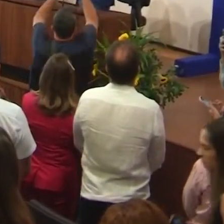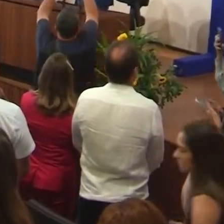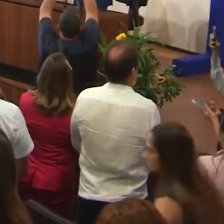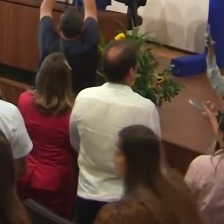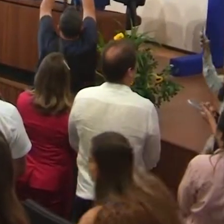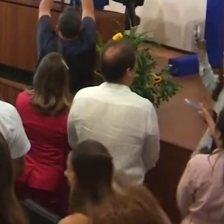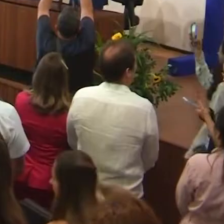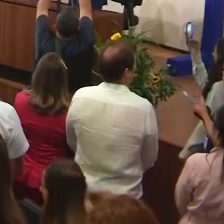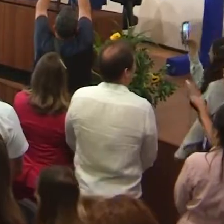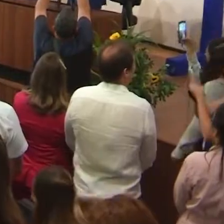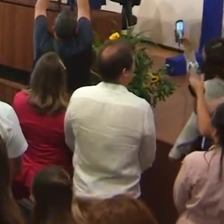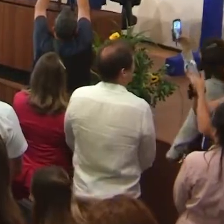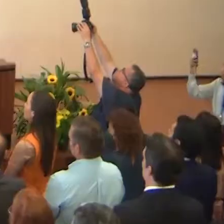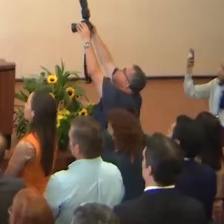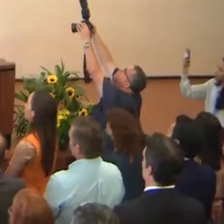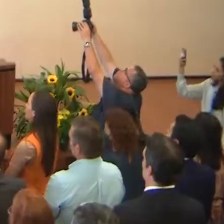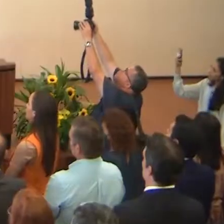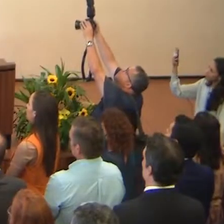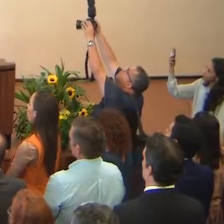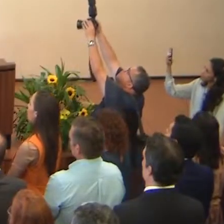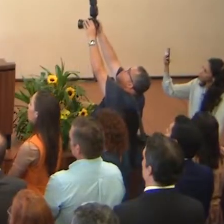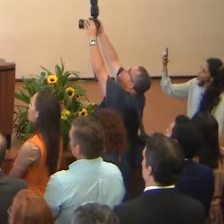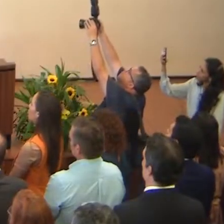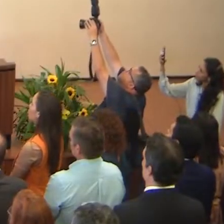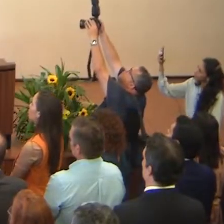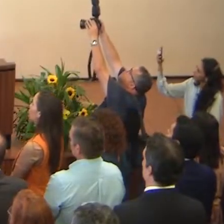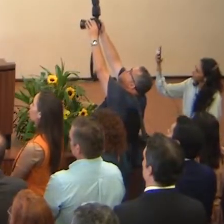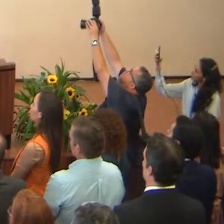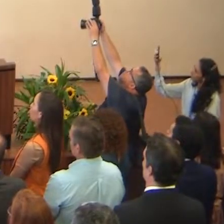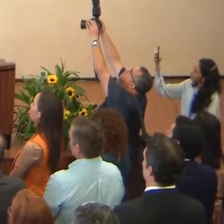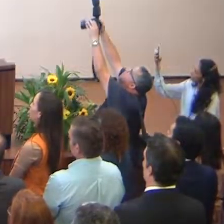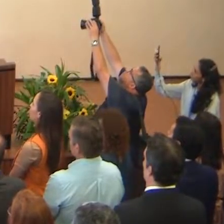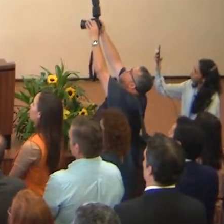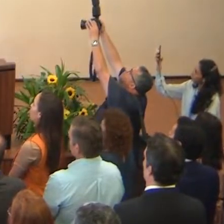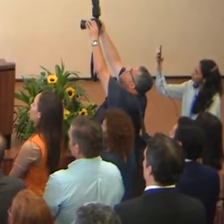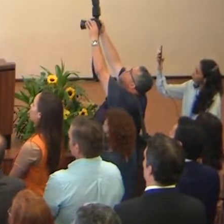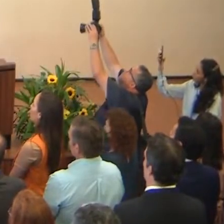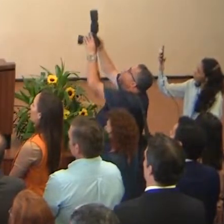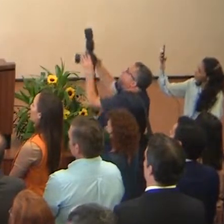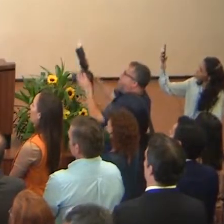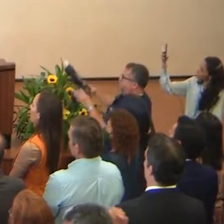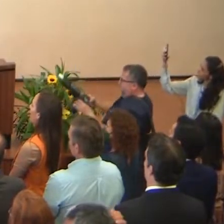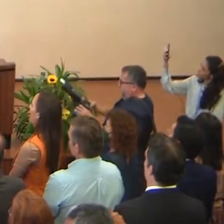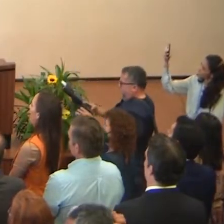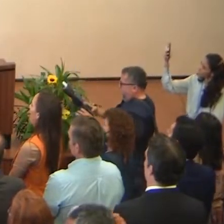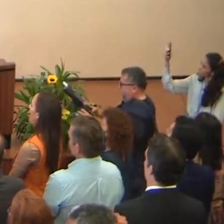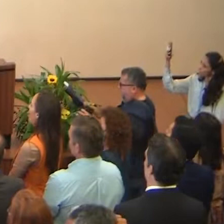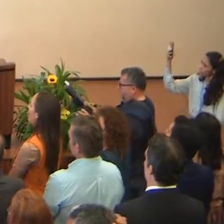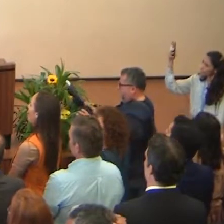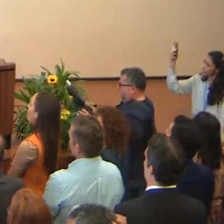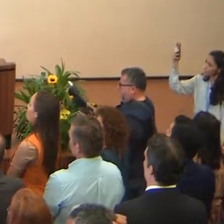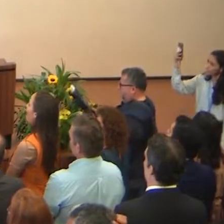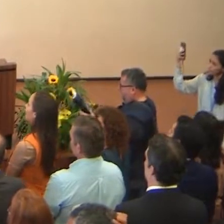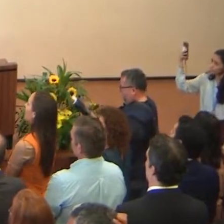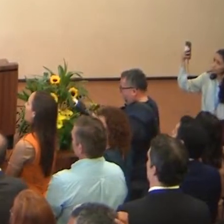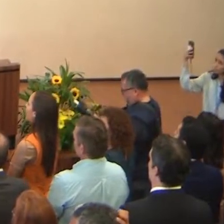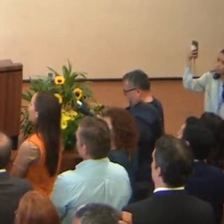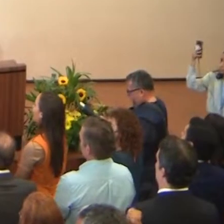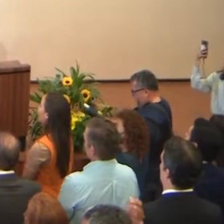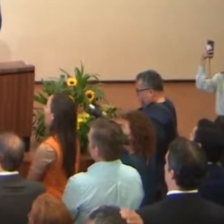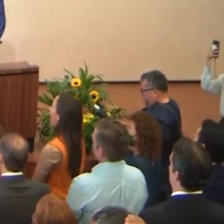América, iluminado ao sol do novo mundo. Porque a terra